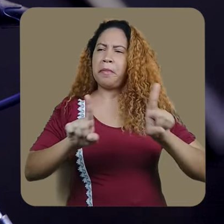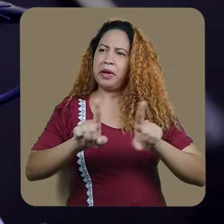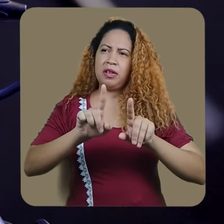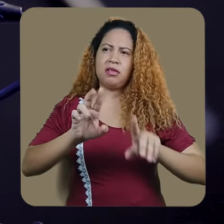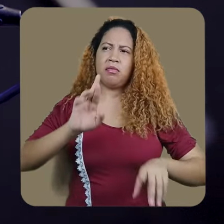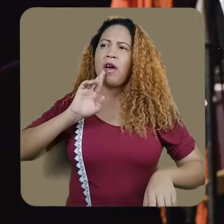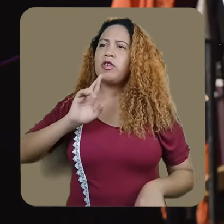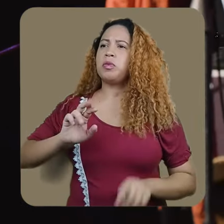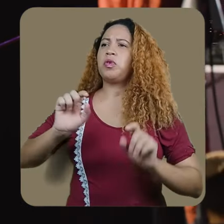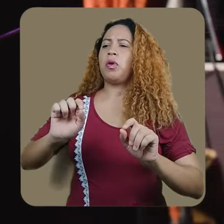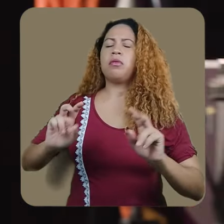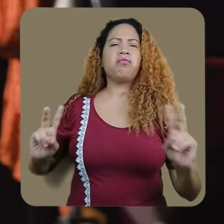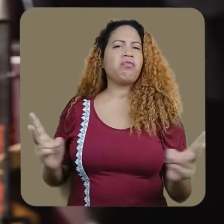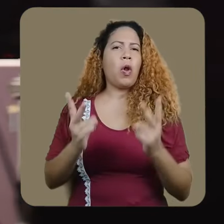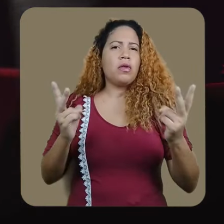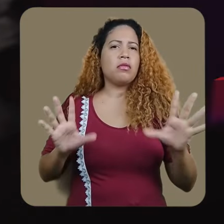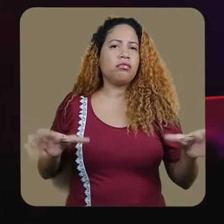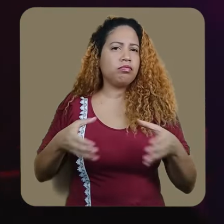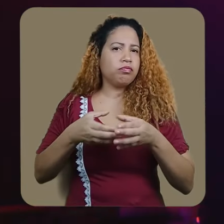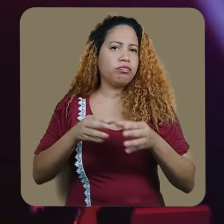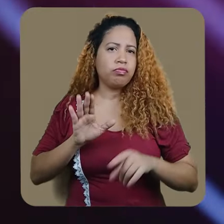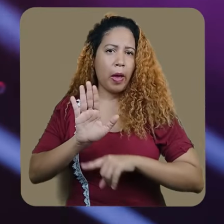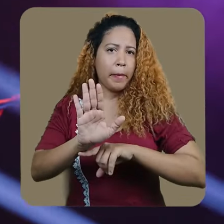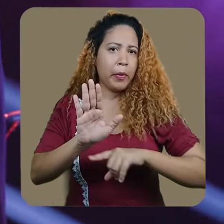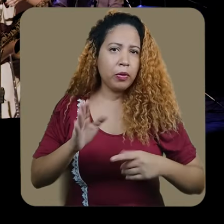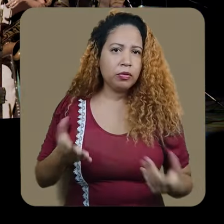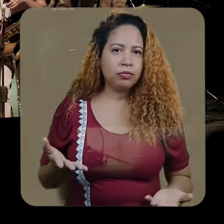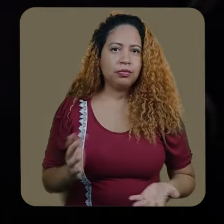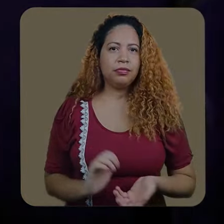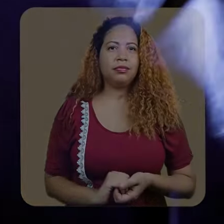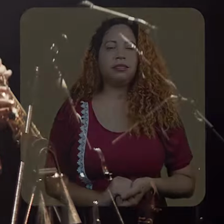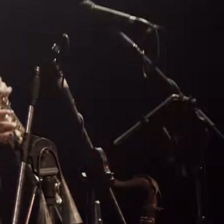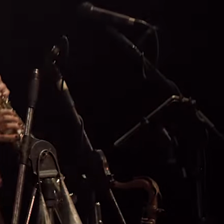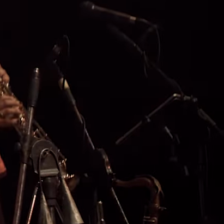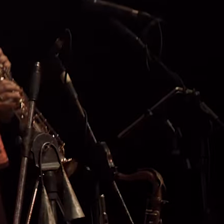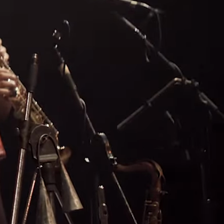a principal resposta é a valorização das nossas redes.